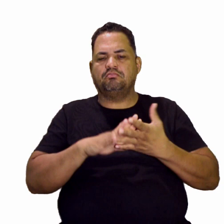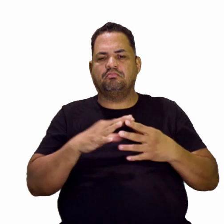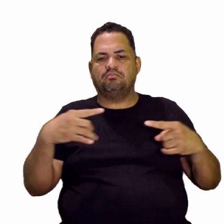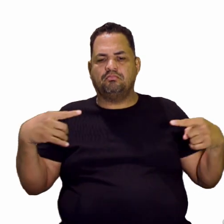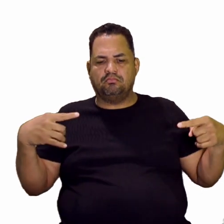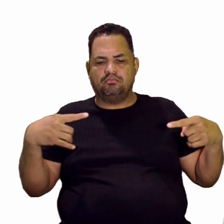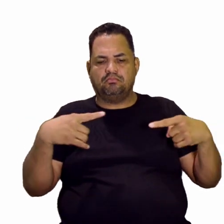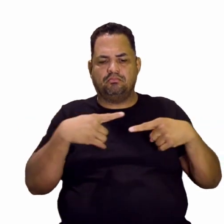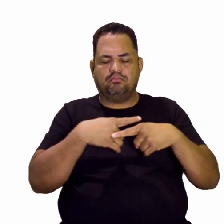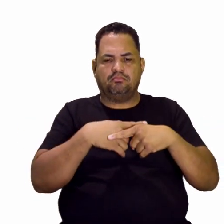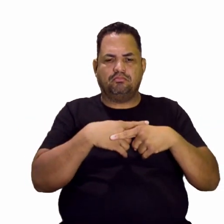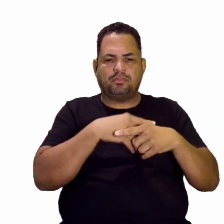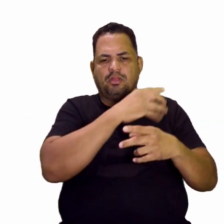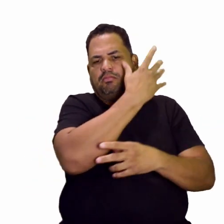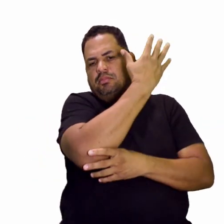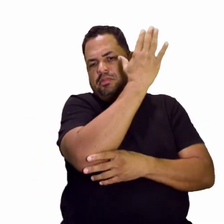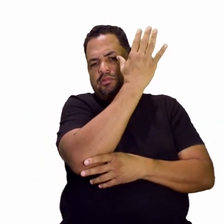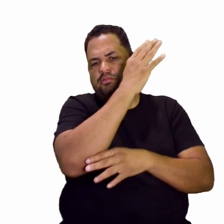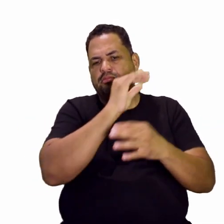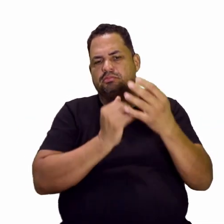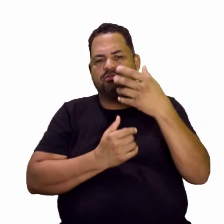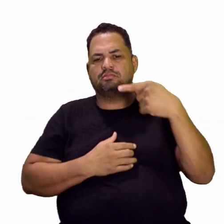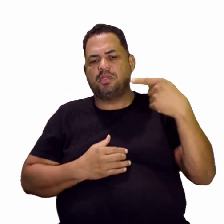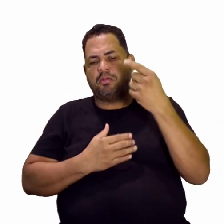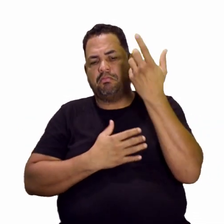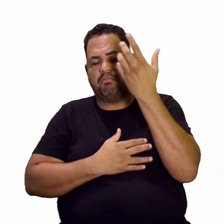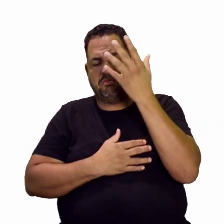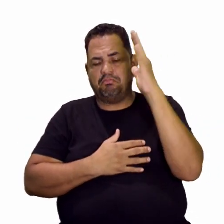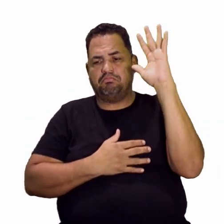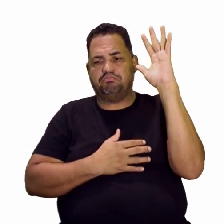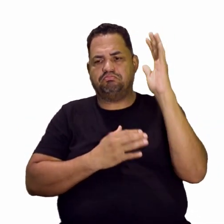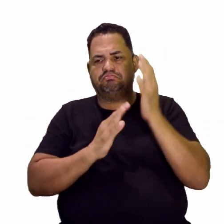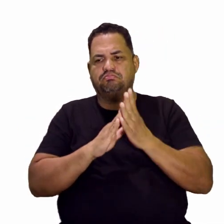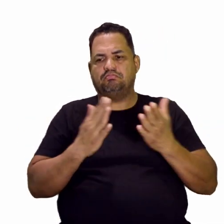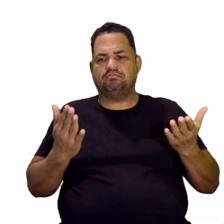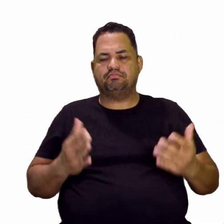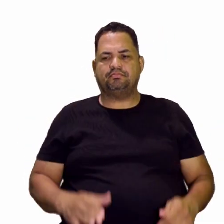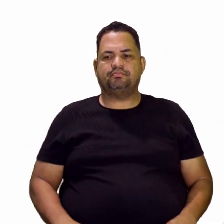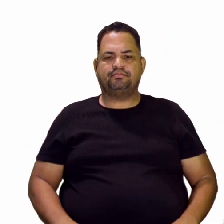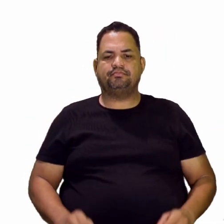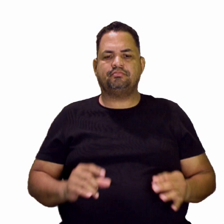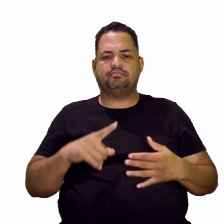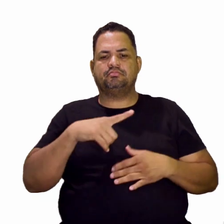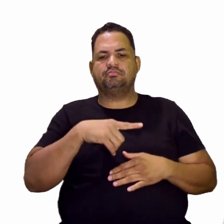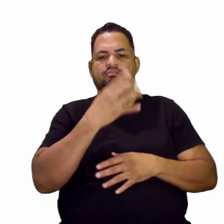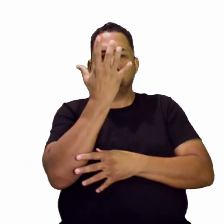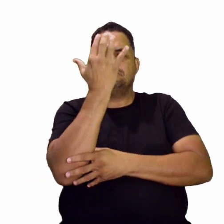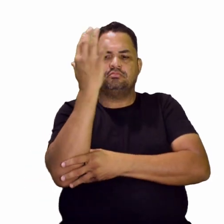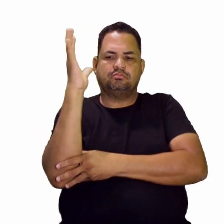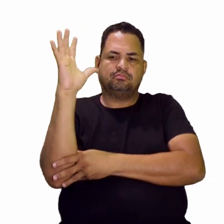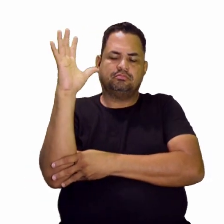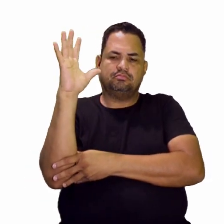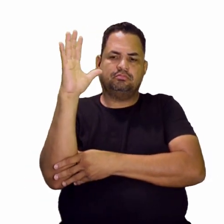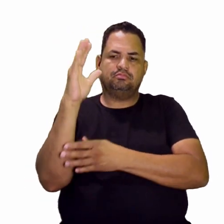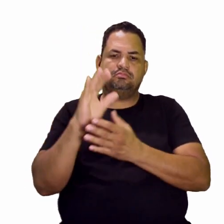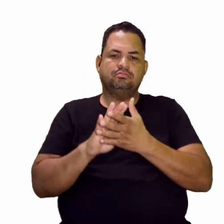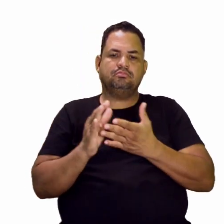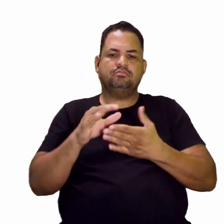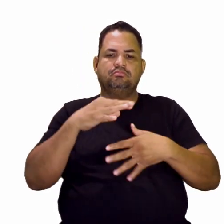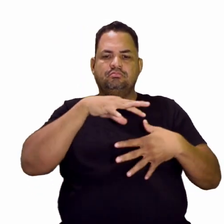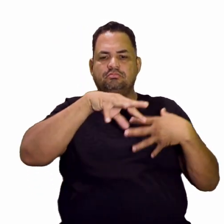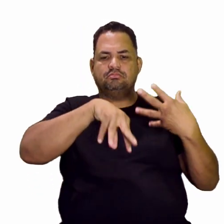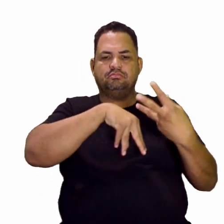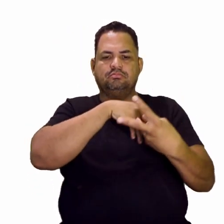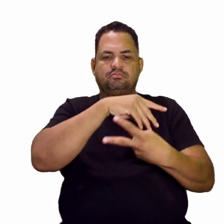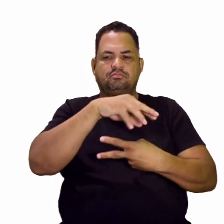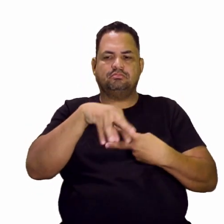cruzava uma planta com a outra, alguma coisa de uma planta se misturava